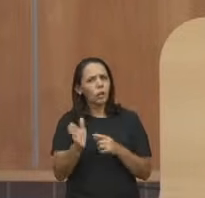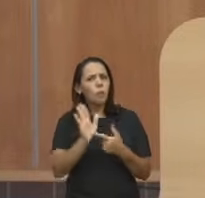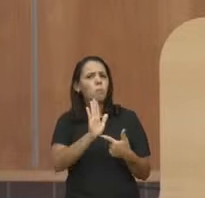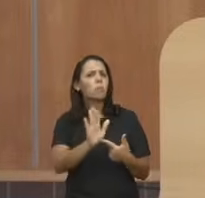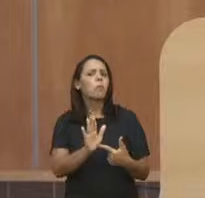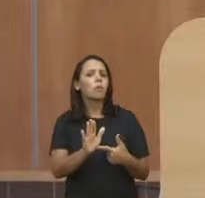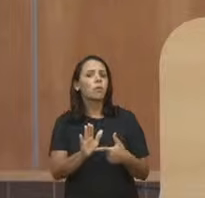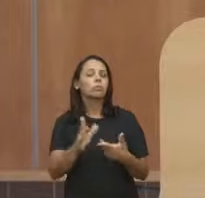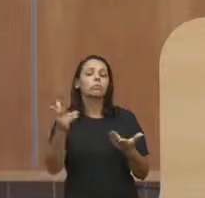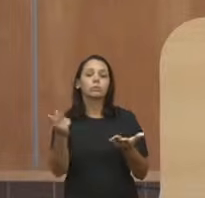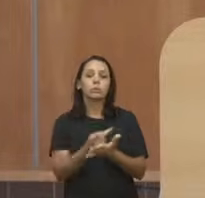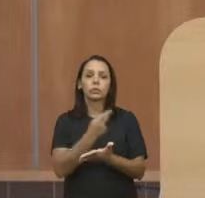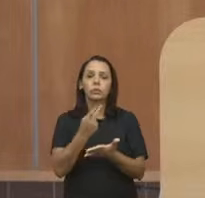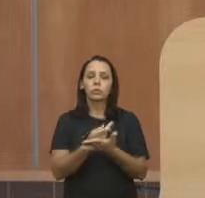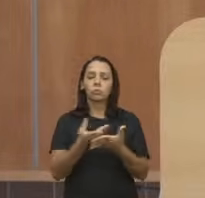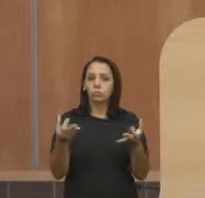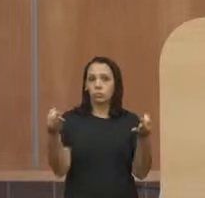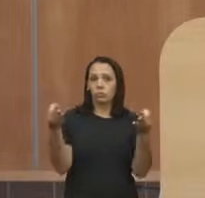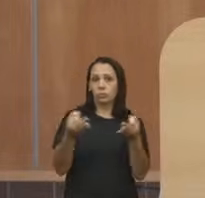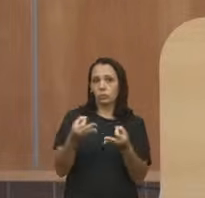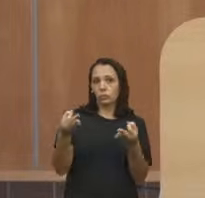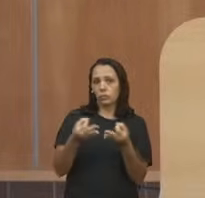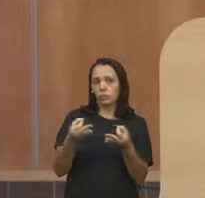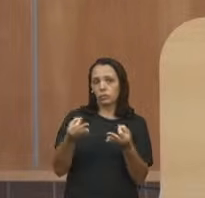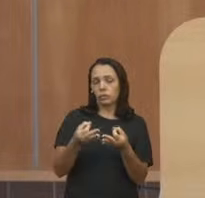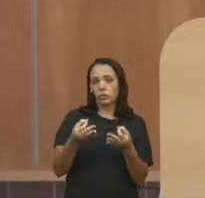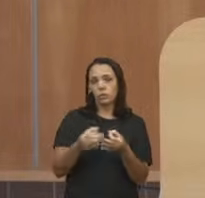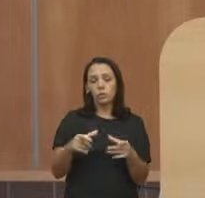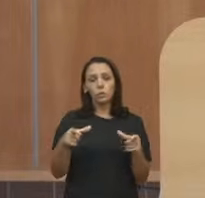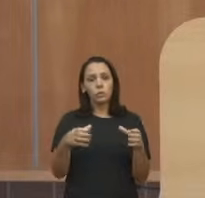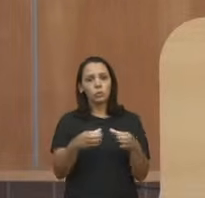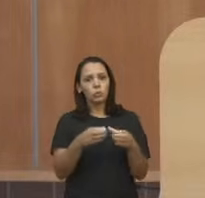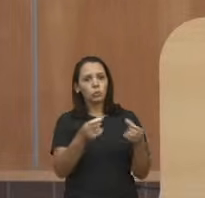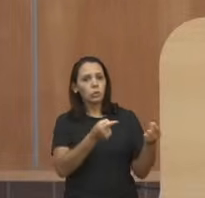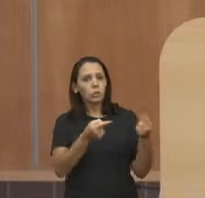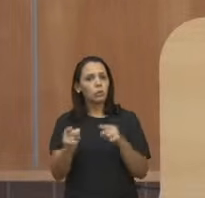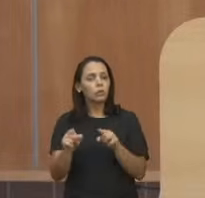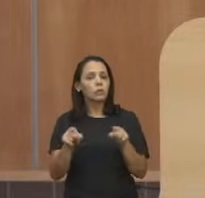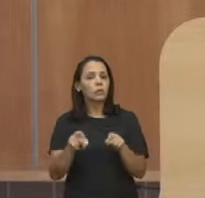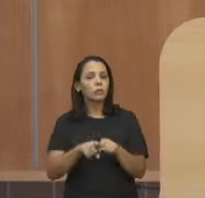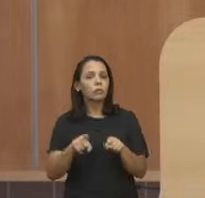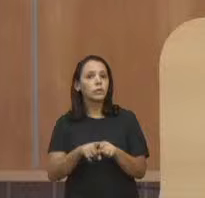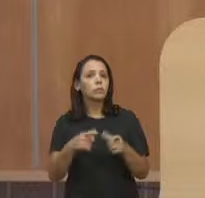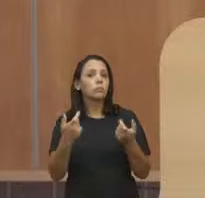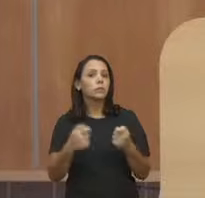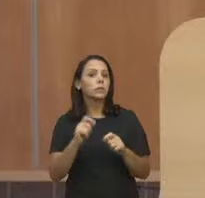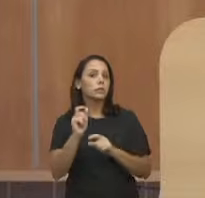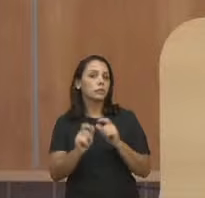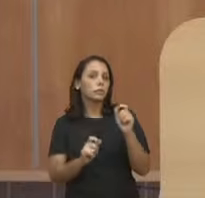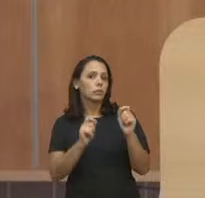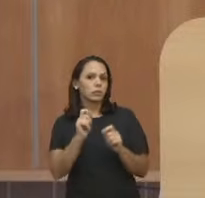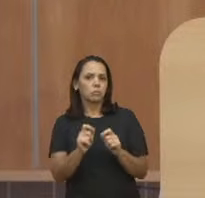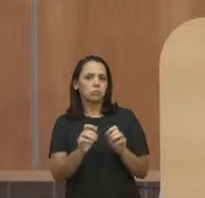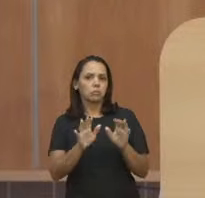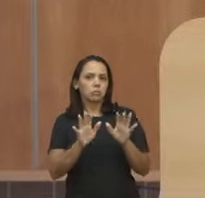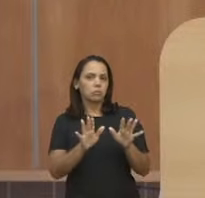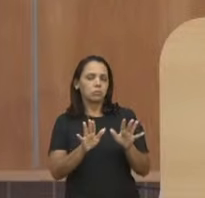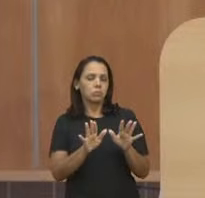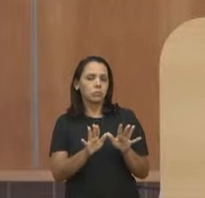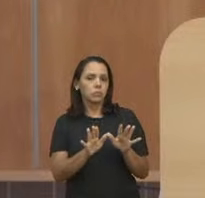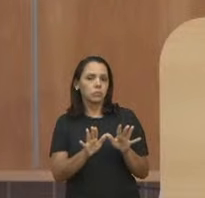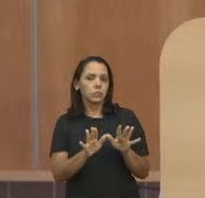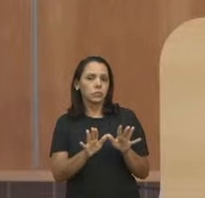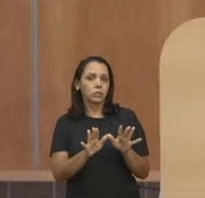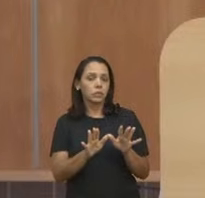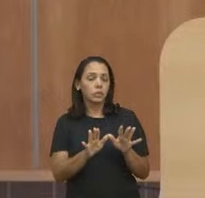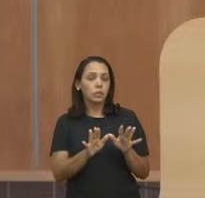certo, onde está errado, tem que ser nesse aspecto, mas a oposição, ao mesmo tempo, ela tem que ser uma oposição, não aquela oposição que quanto pior, melhor,